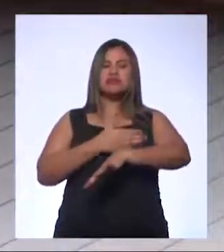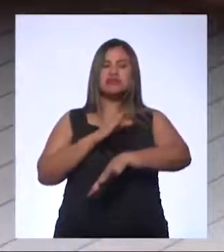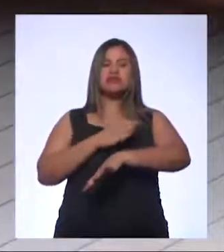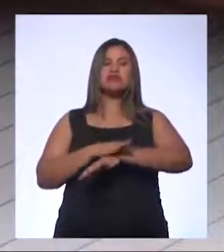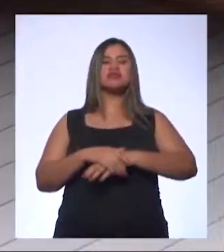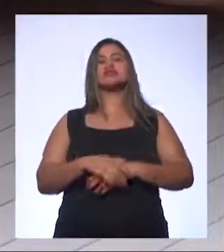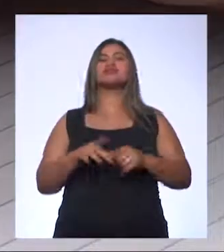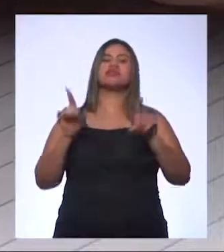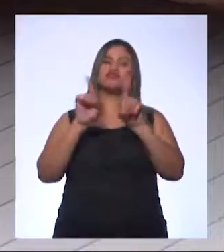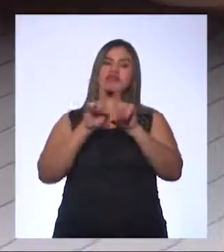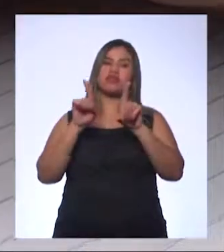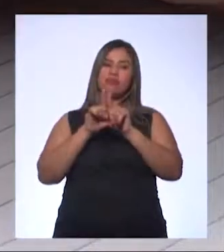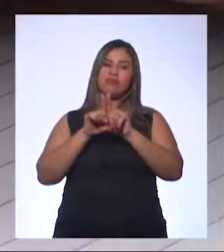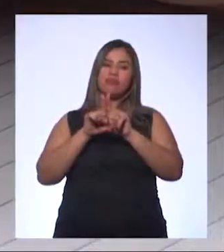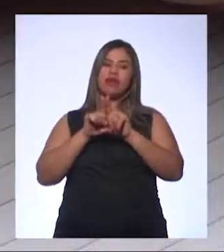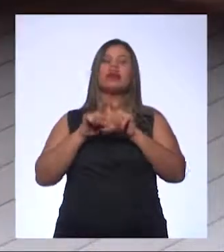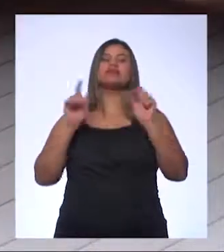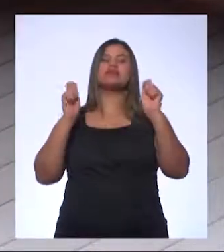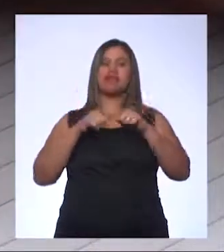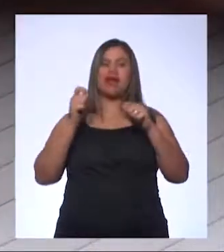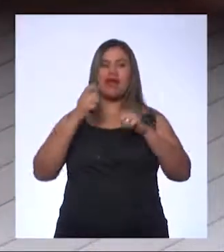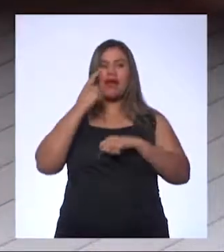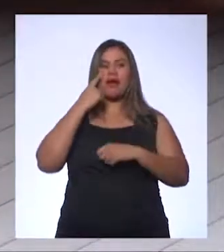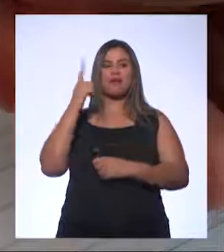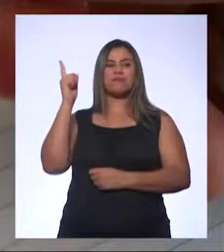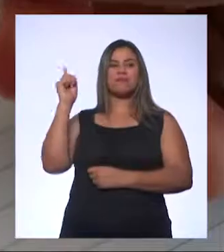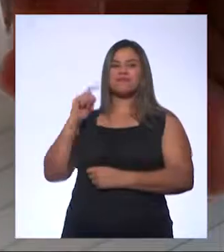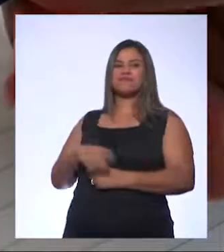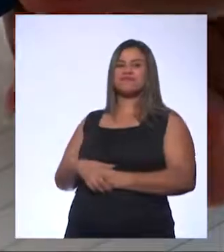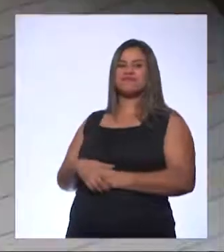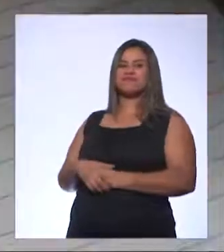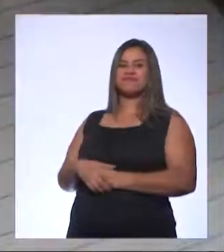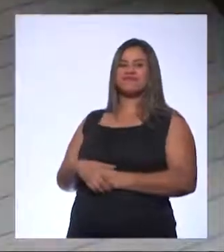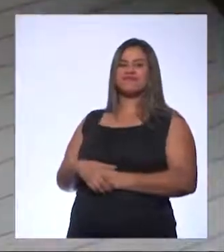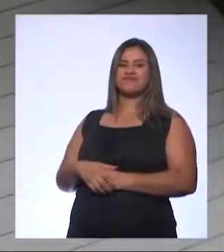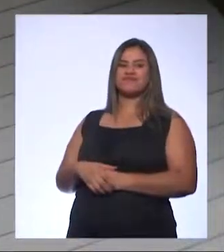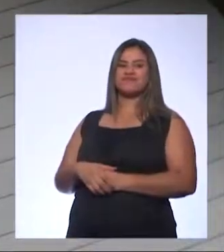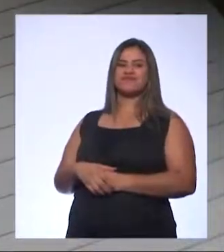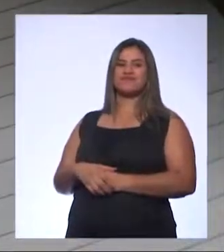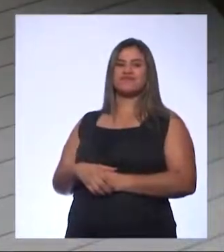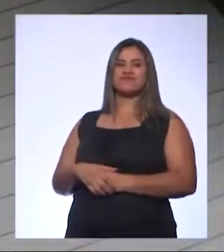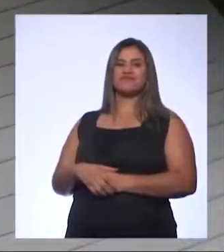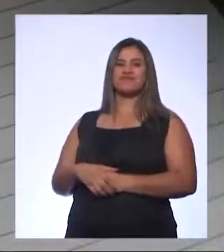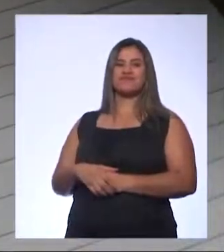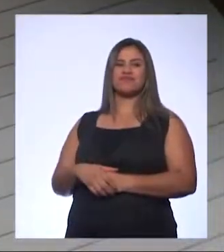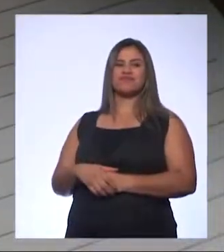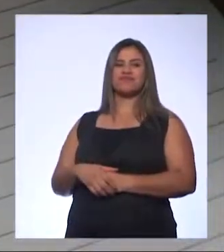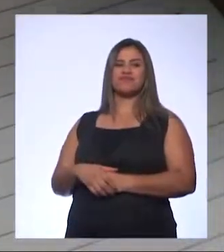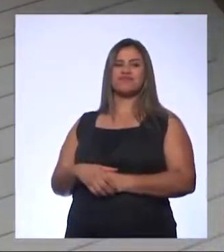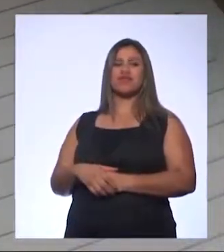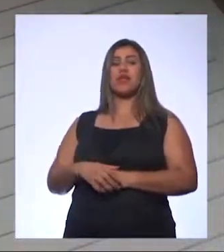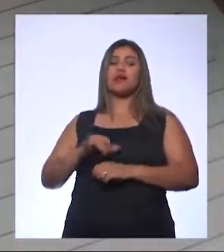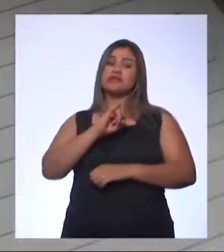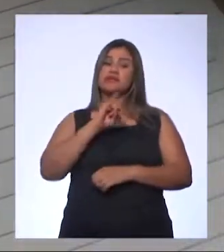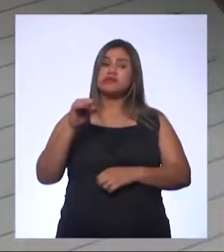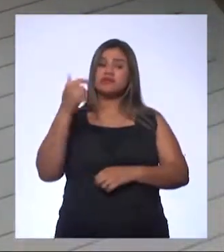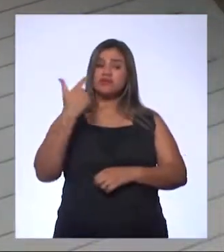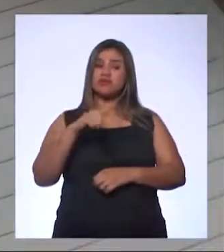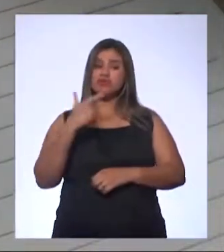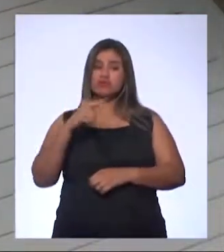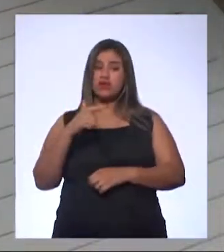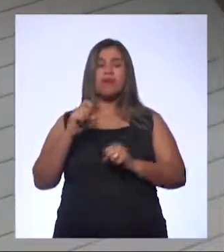também usar uma brush pen, que é uma caneta de ponta pincel que vai facilitar muito a sua vida. Mas se você não tiver aí na sua casa, você pode